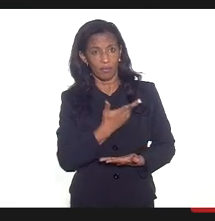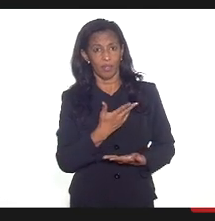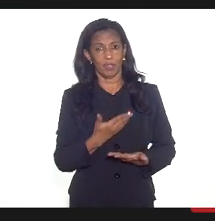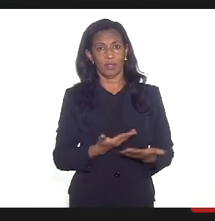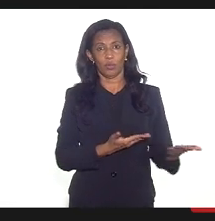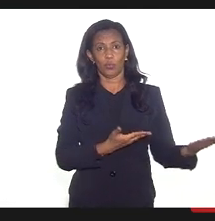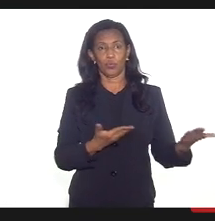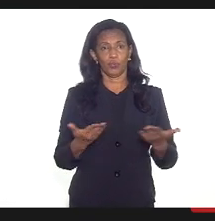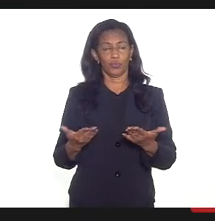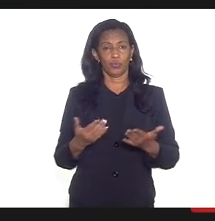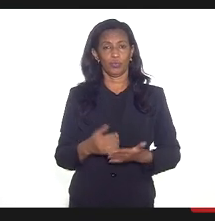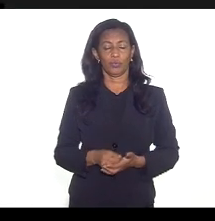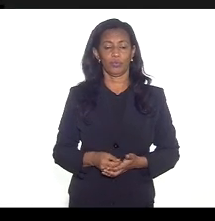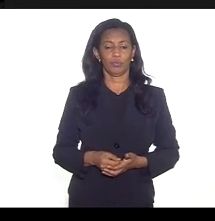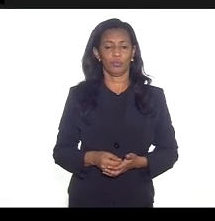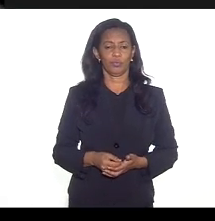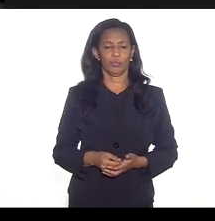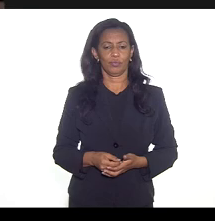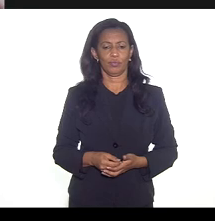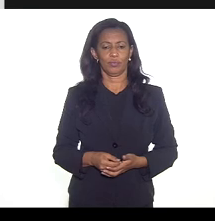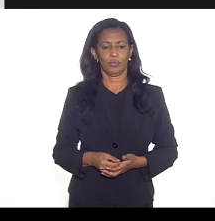fala, nós convidamos a senhora